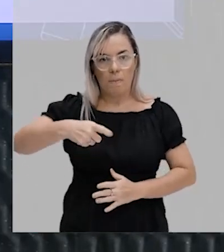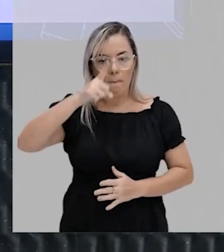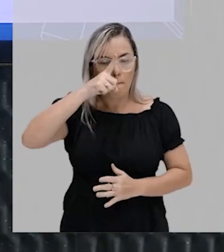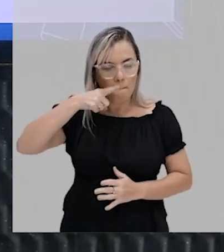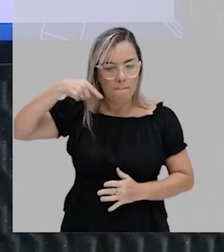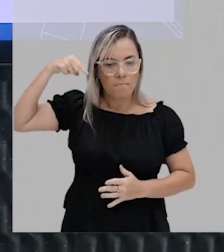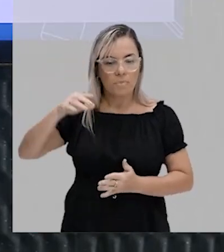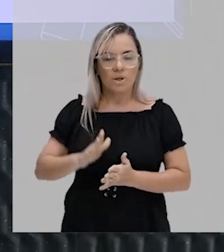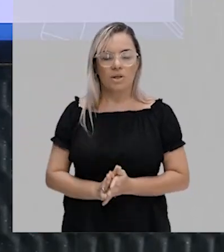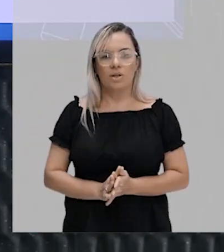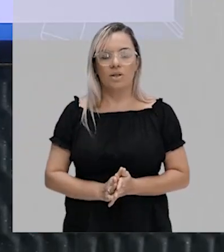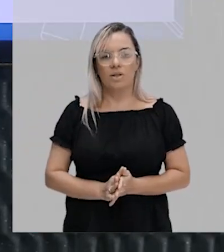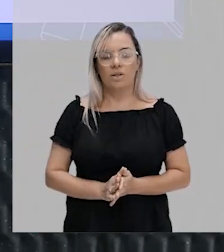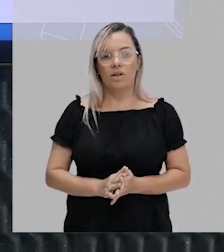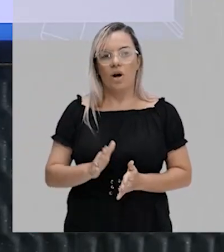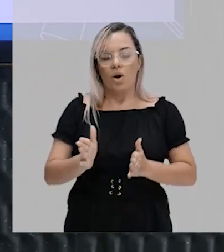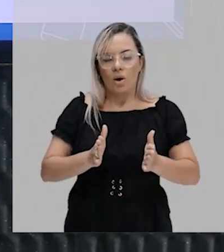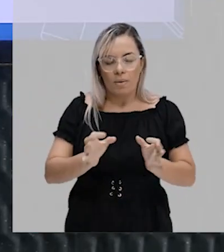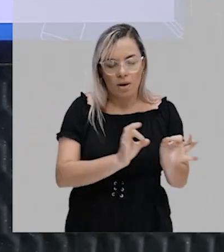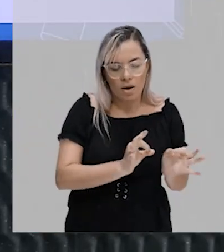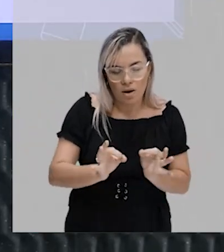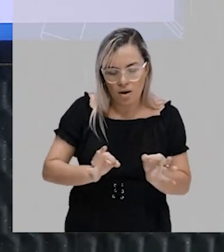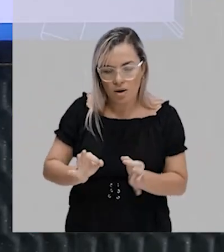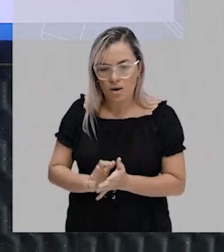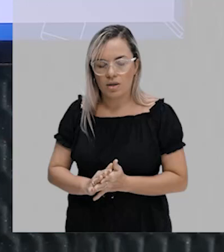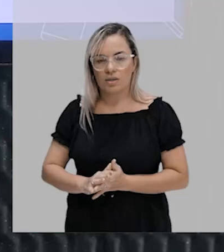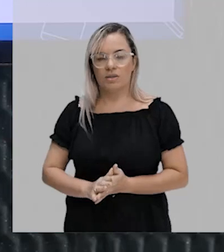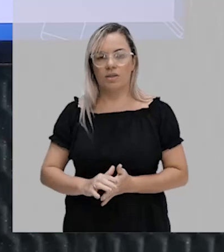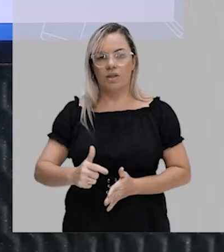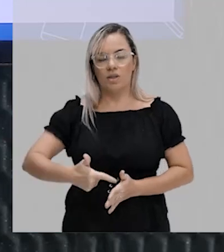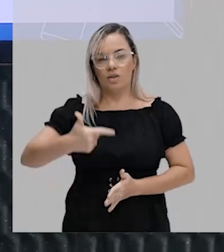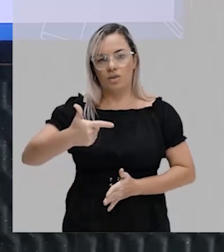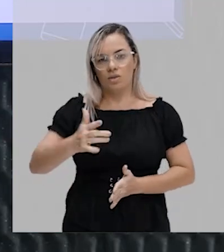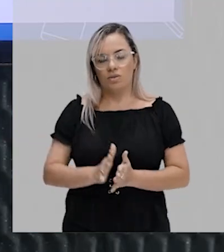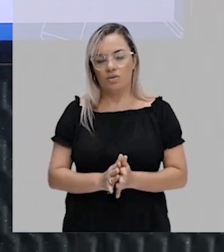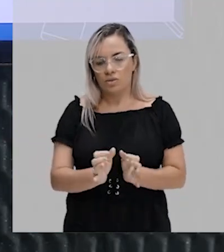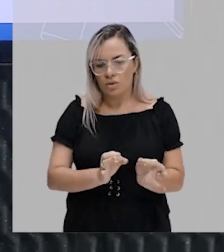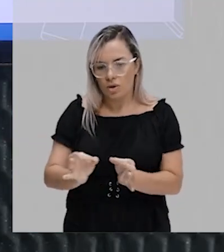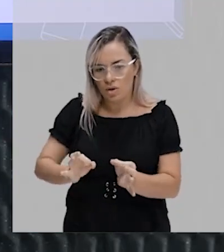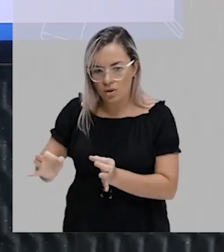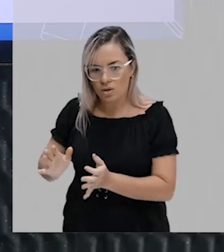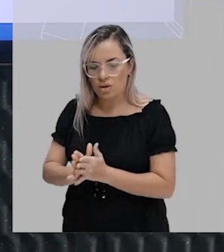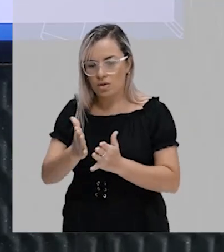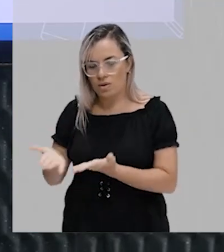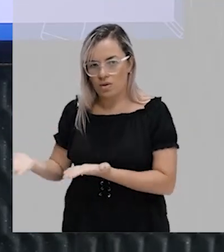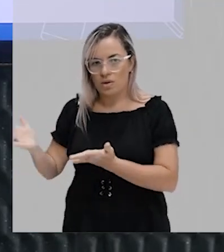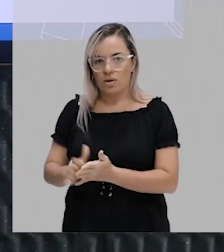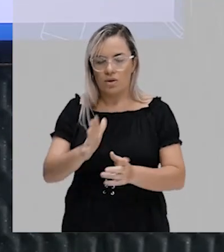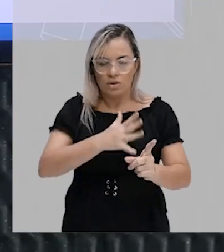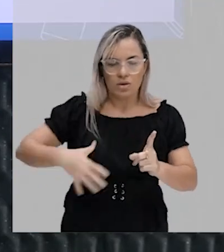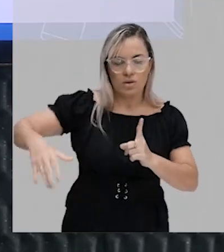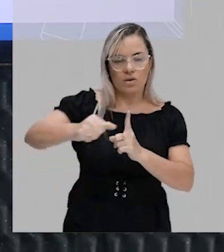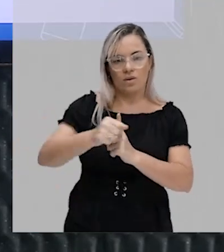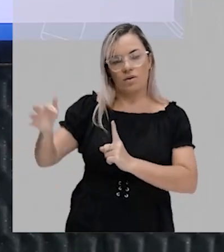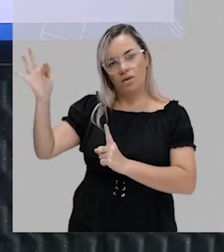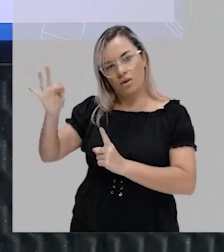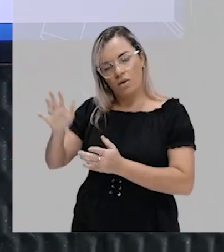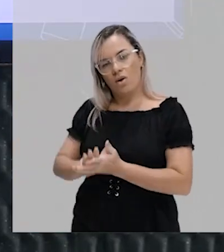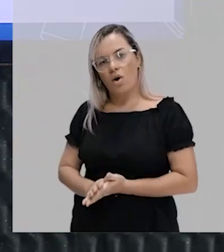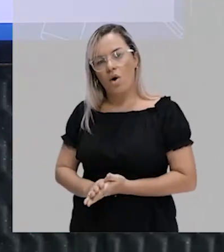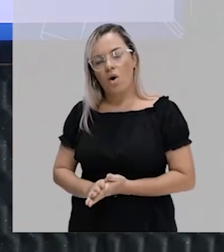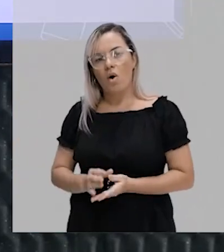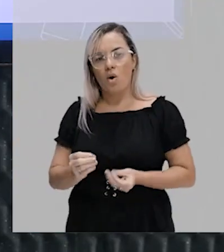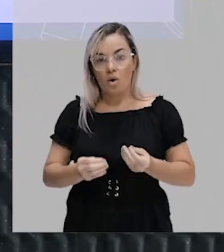duas partes e essa é a parte inicial das teorias do sociólogo francês Émile Durkheim. Como vocês